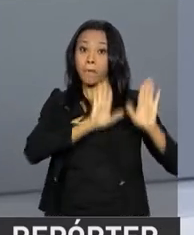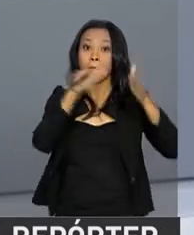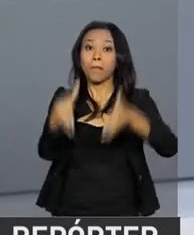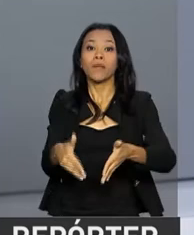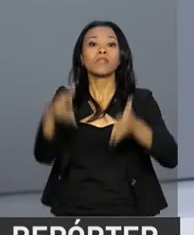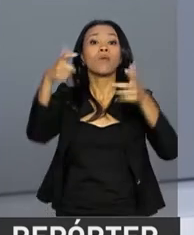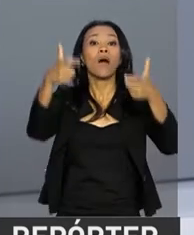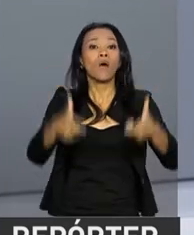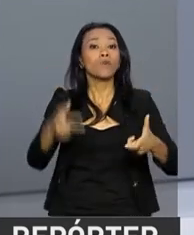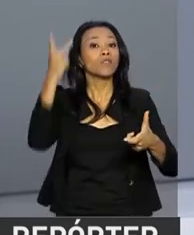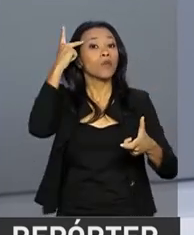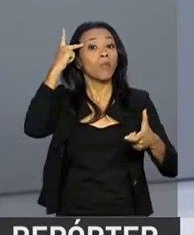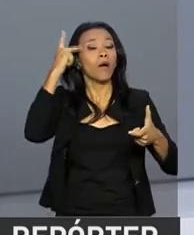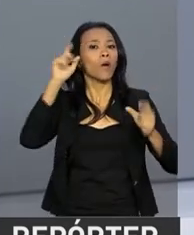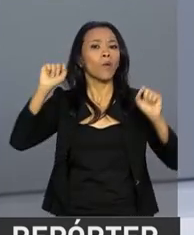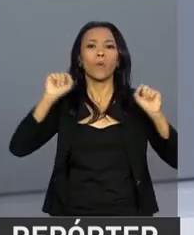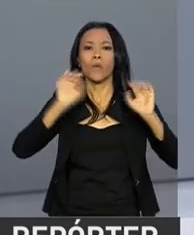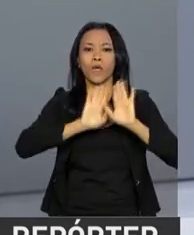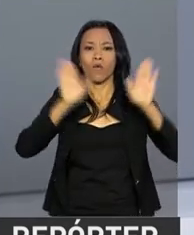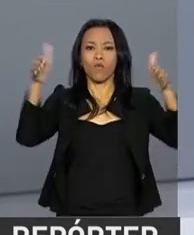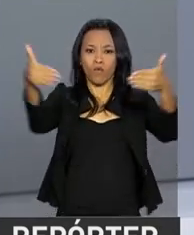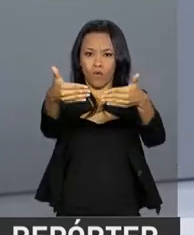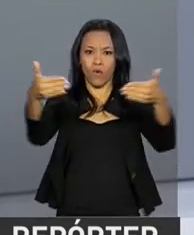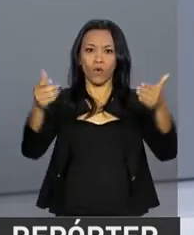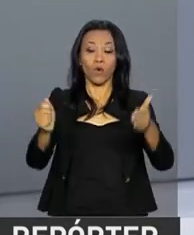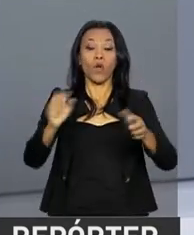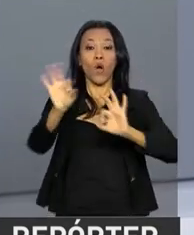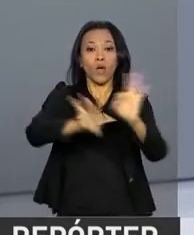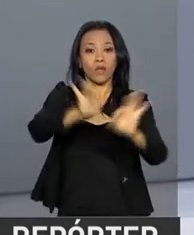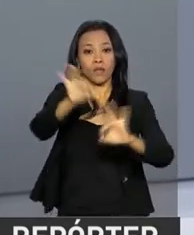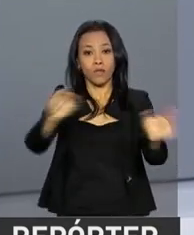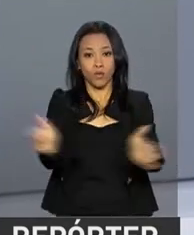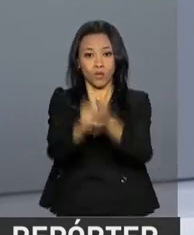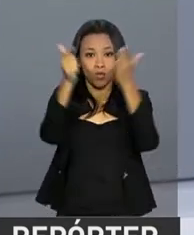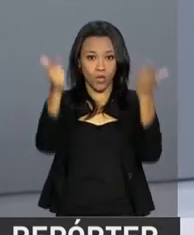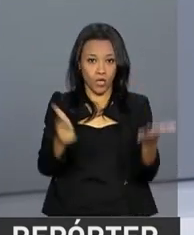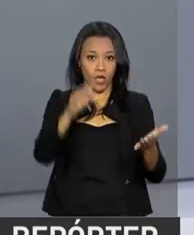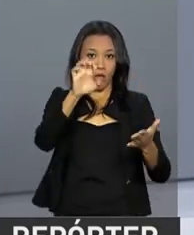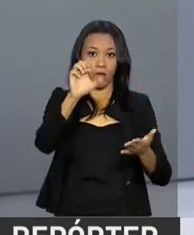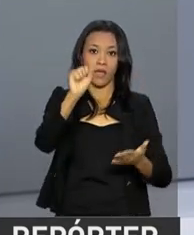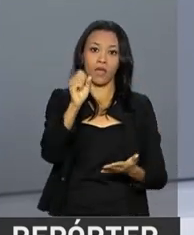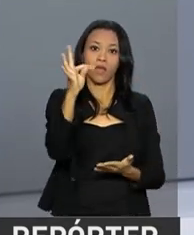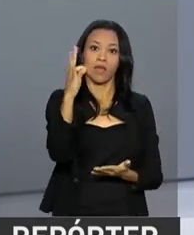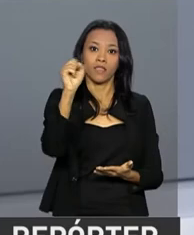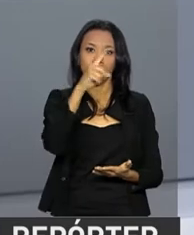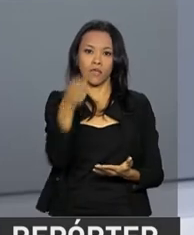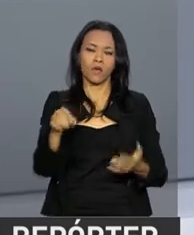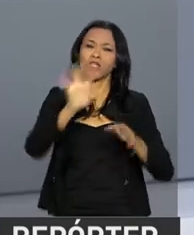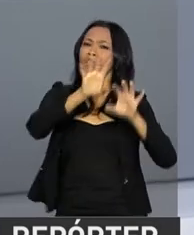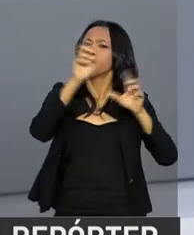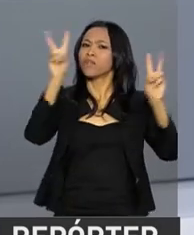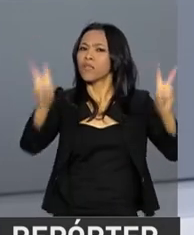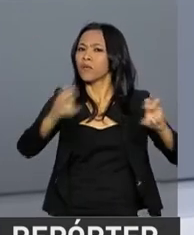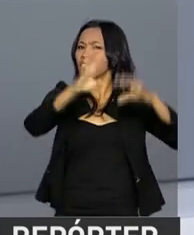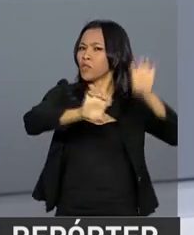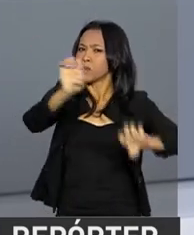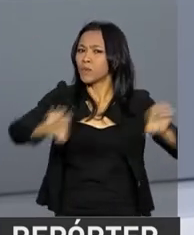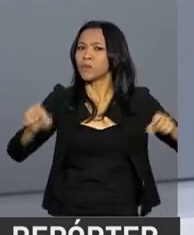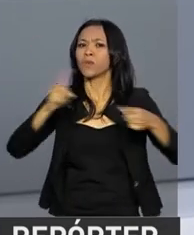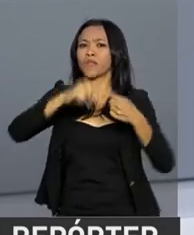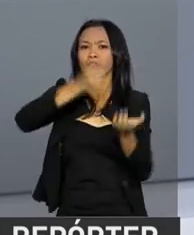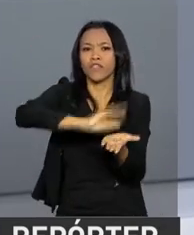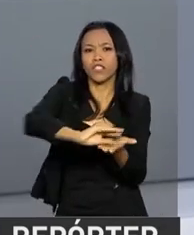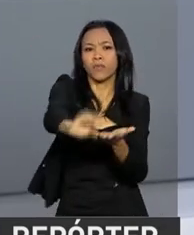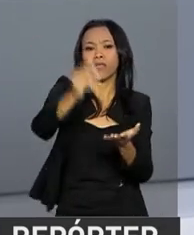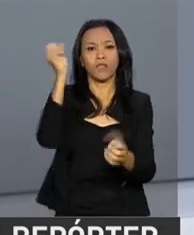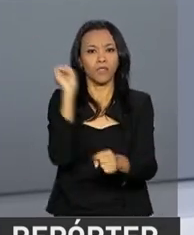de um fórum promovido pelo jornal estadão para discutir infraestrutura investimento e geração de emprego o ministro falou também da importância